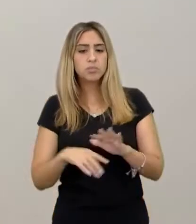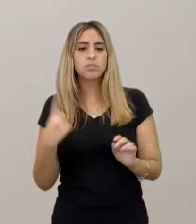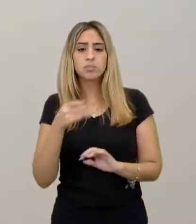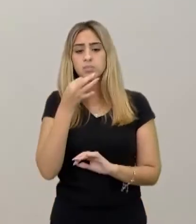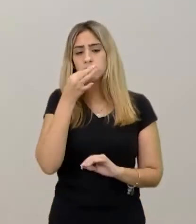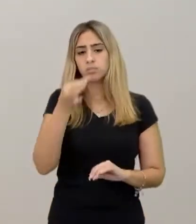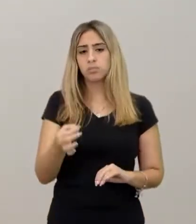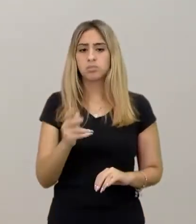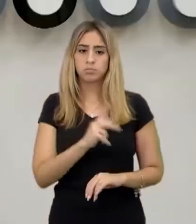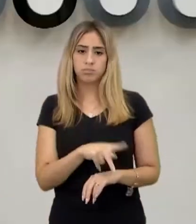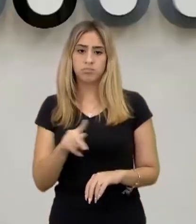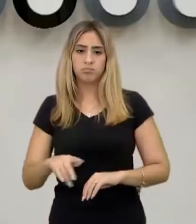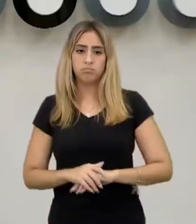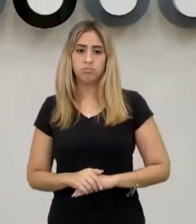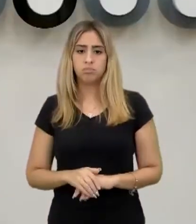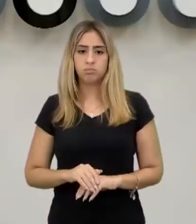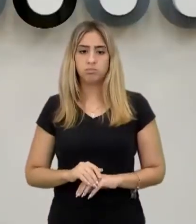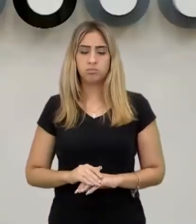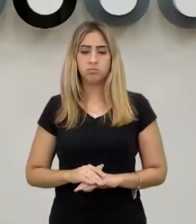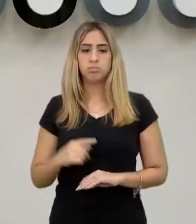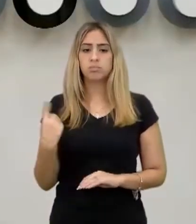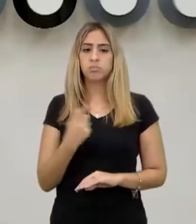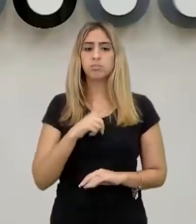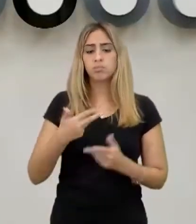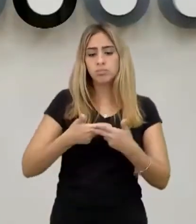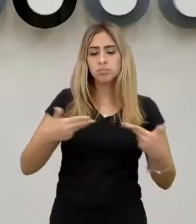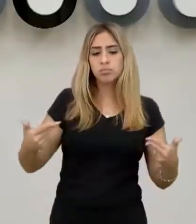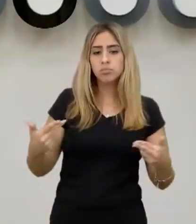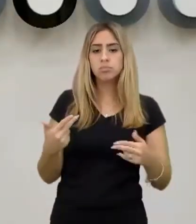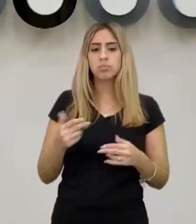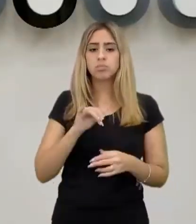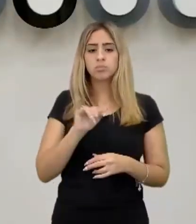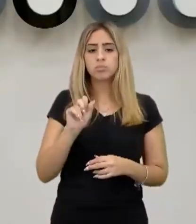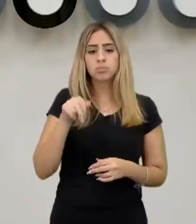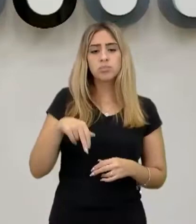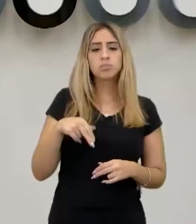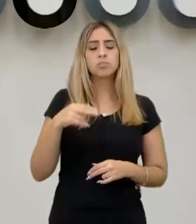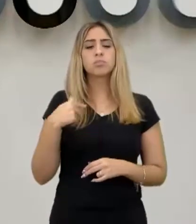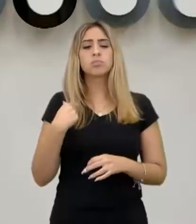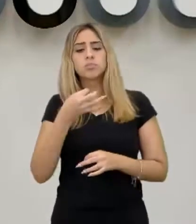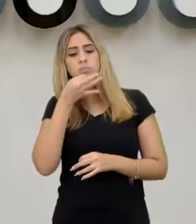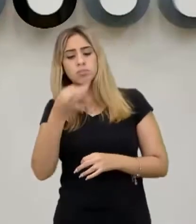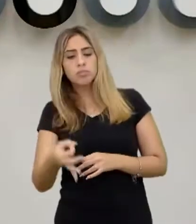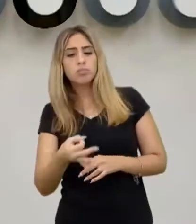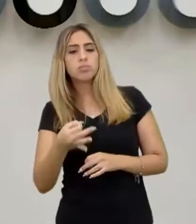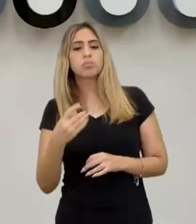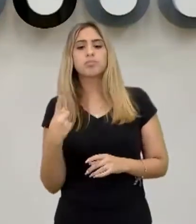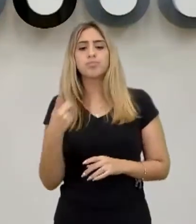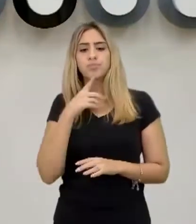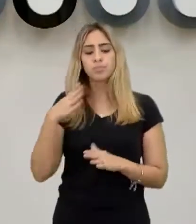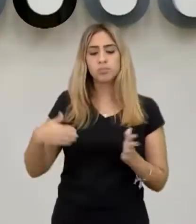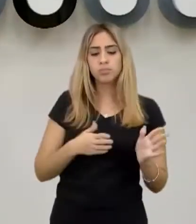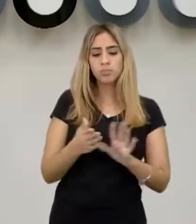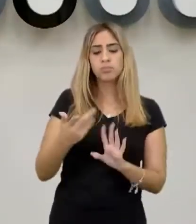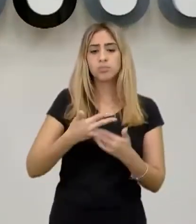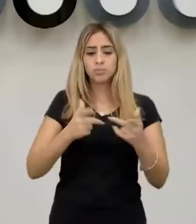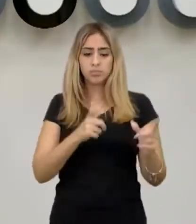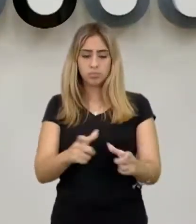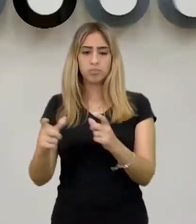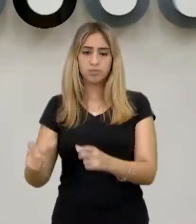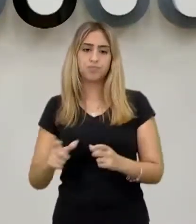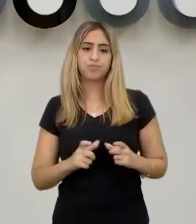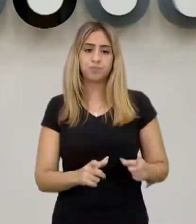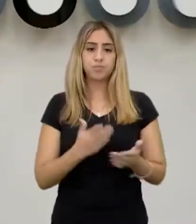uma sugestão, né, Pro? Exato, e eles têm várias metodologias, né, Jana? Sim. De diálogo, a passagem por estações,